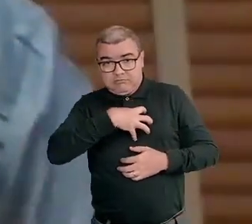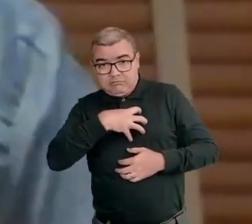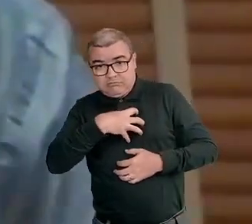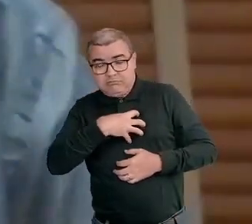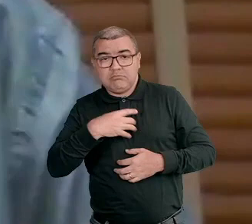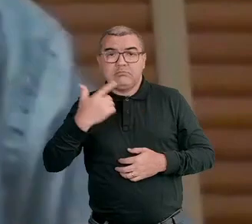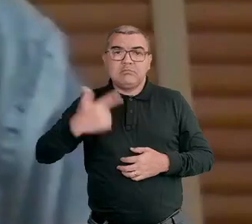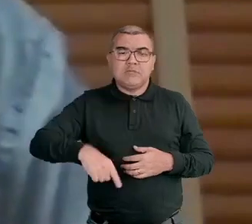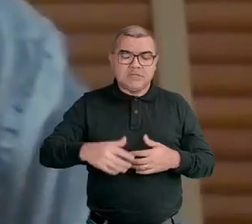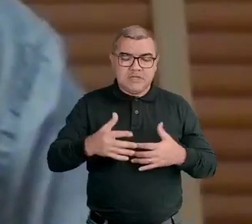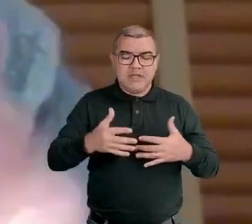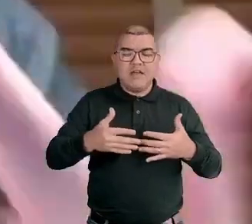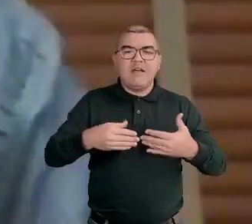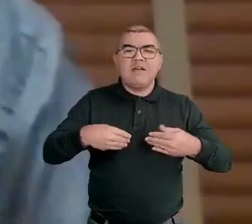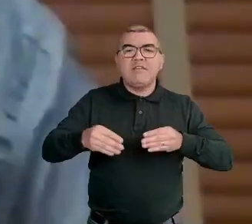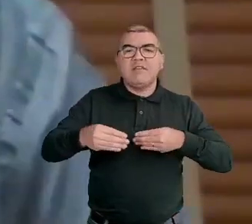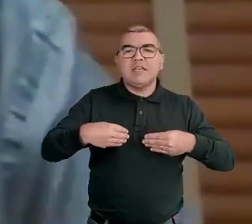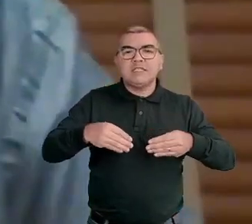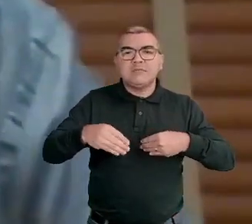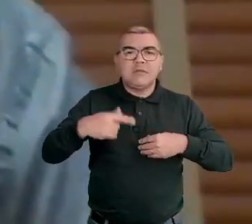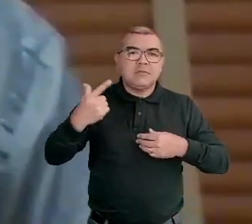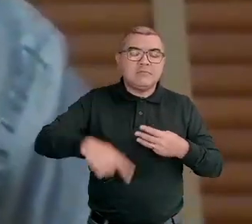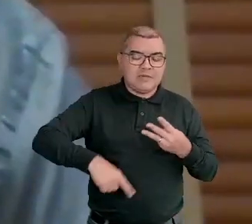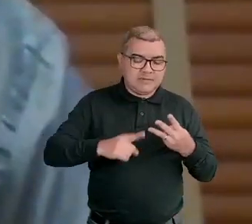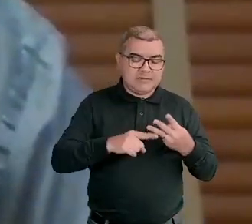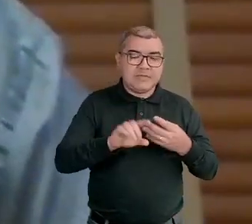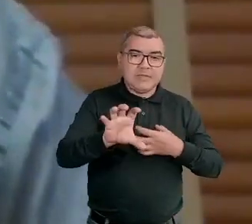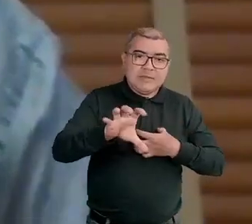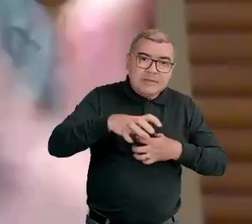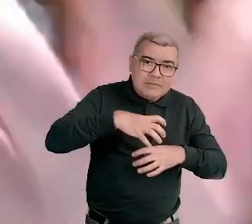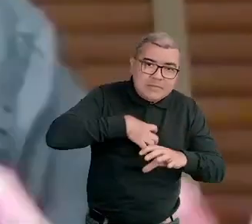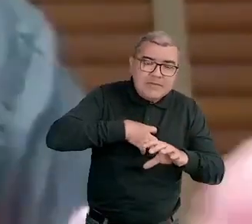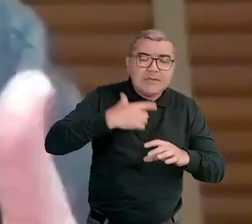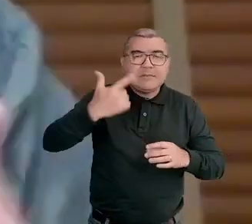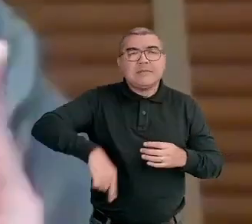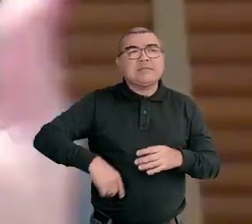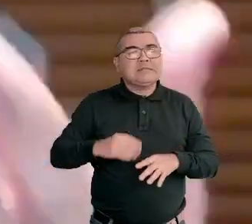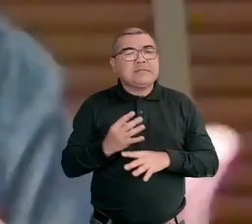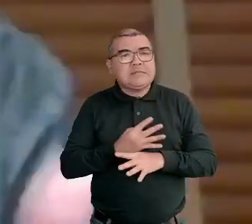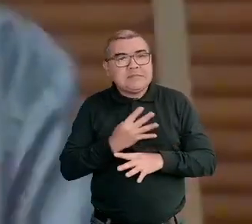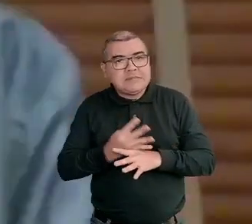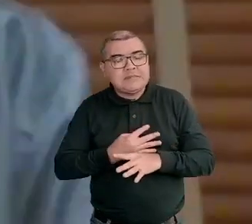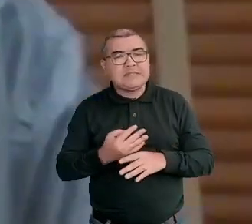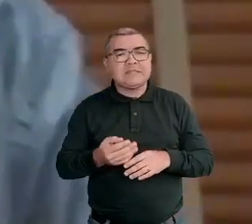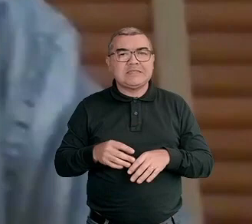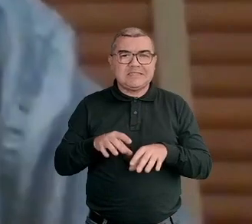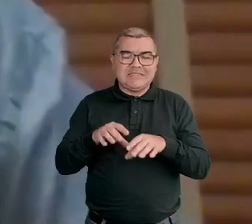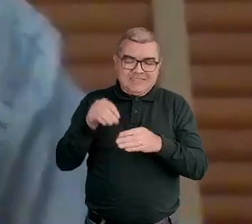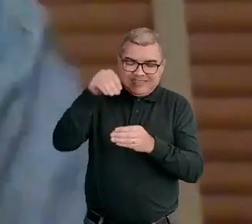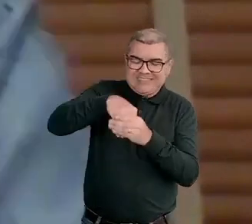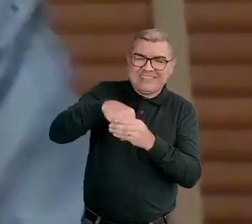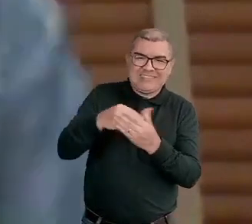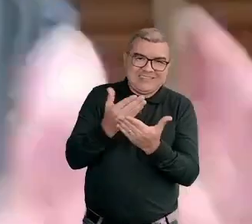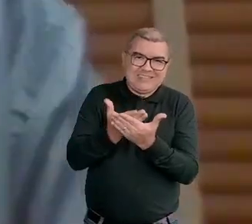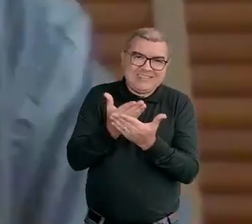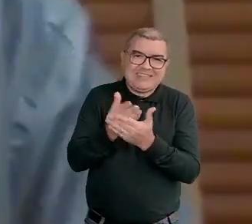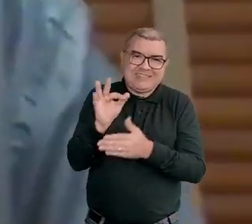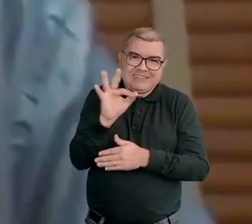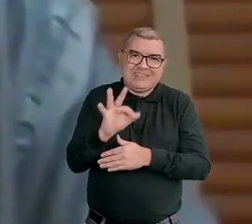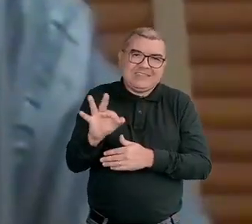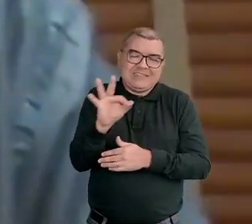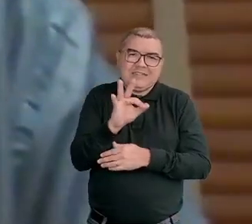a capacidade empática, a capacidade de resiliência, que obviamente vai repercutir de uma